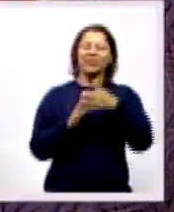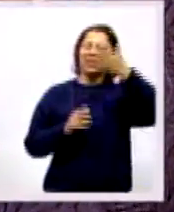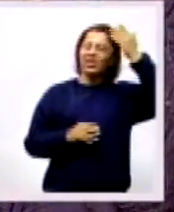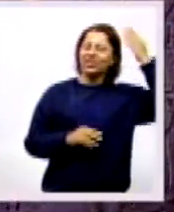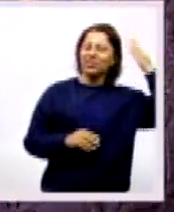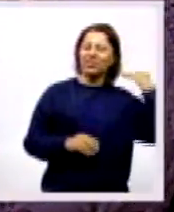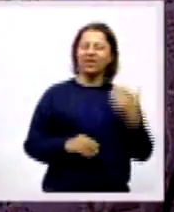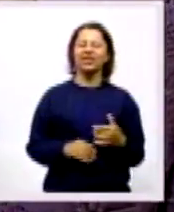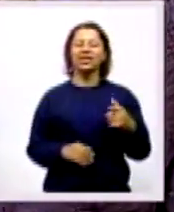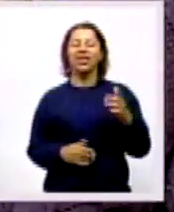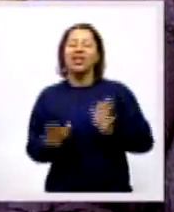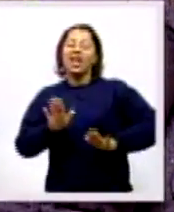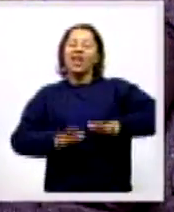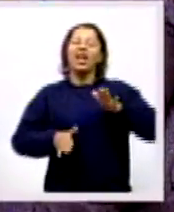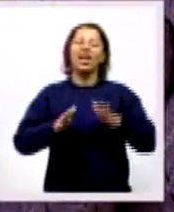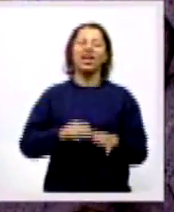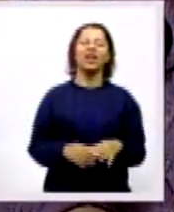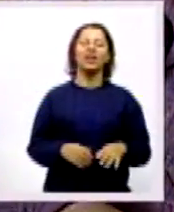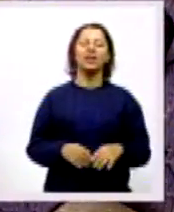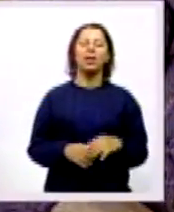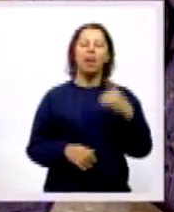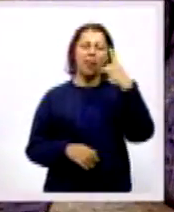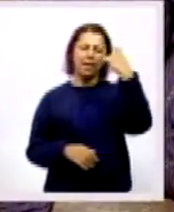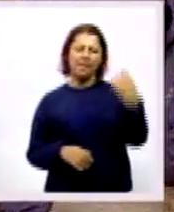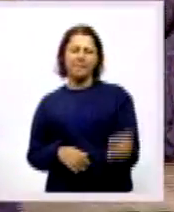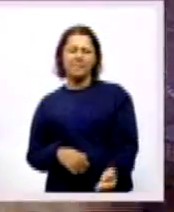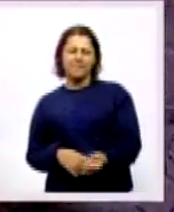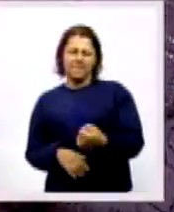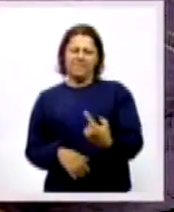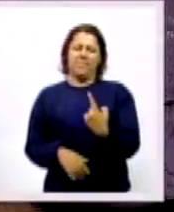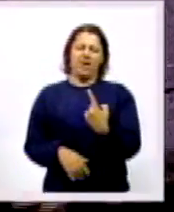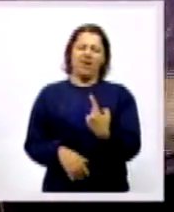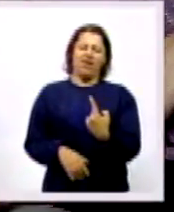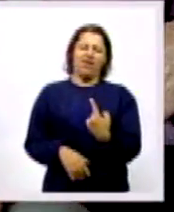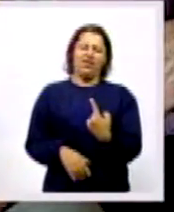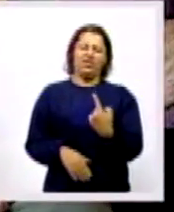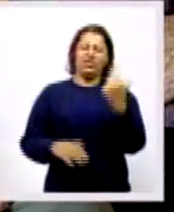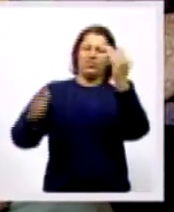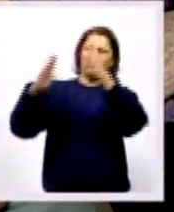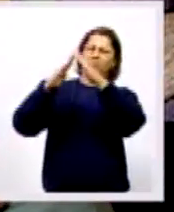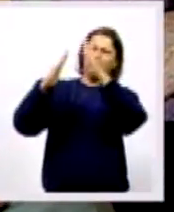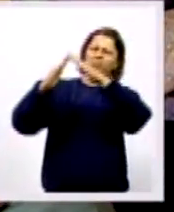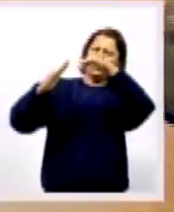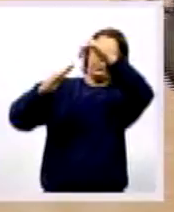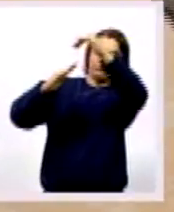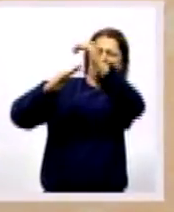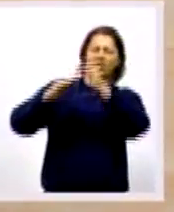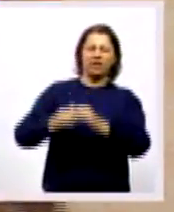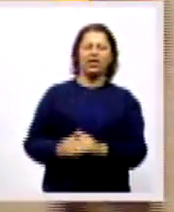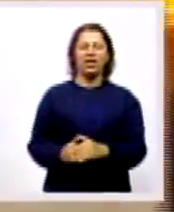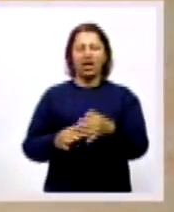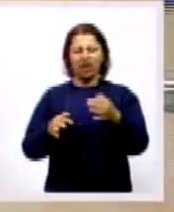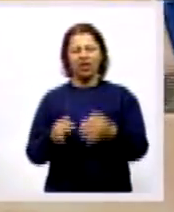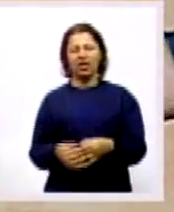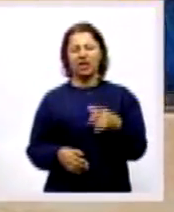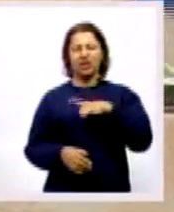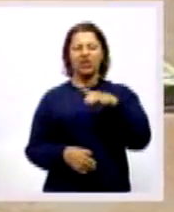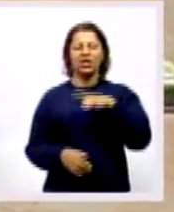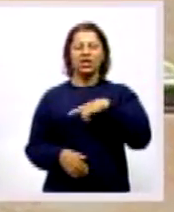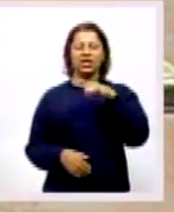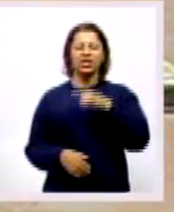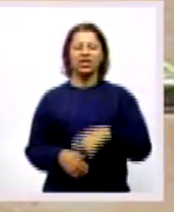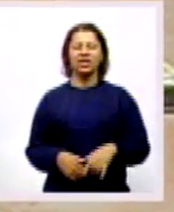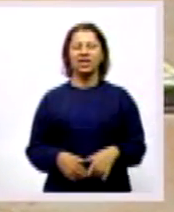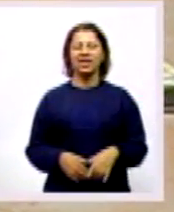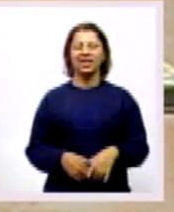passado, que de vez em quando fazia barulho no telhado, que de vez em quando escutava a água tirando no